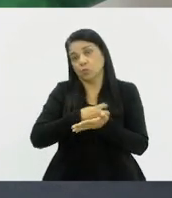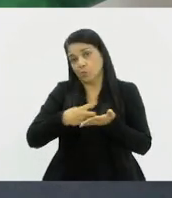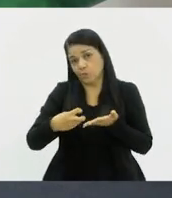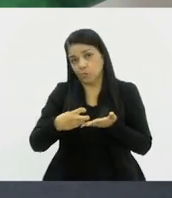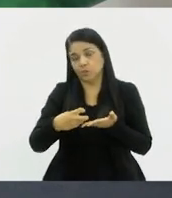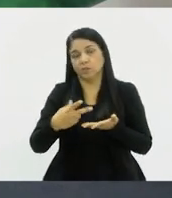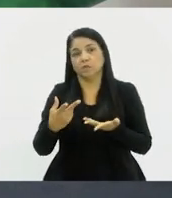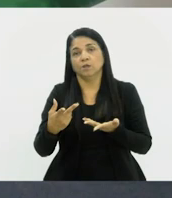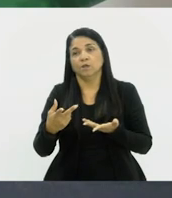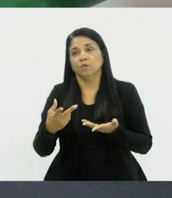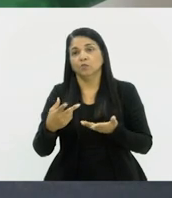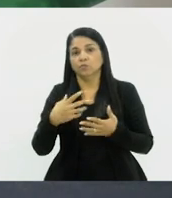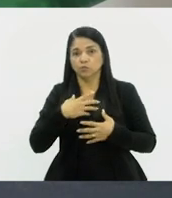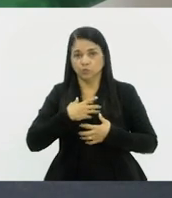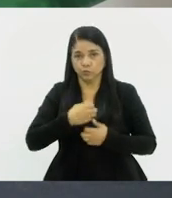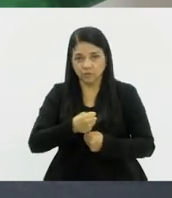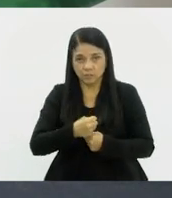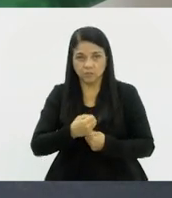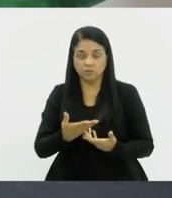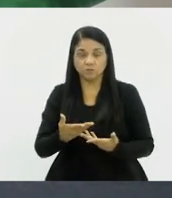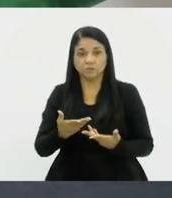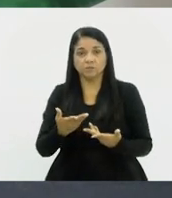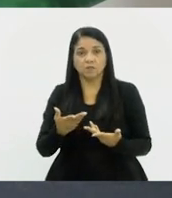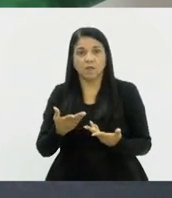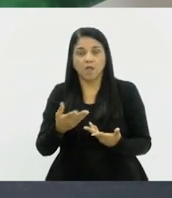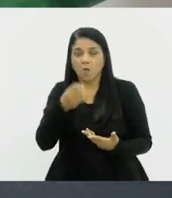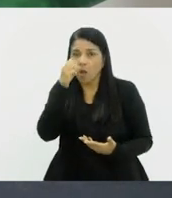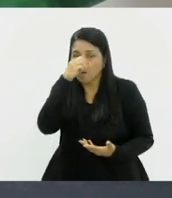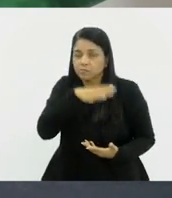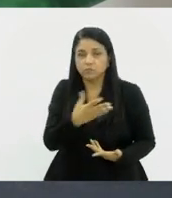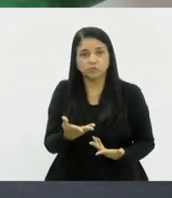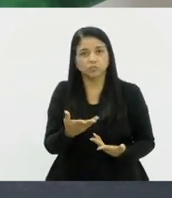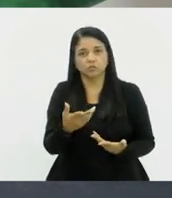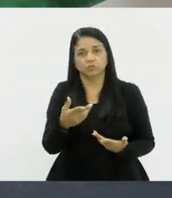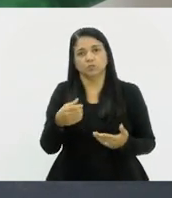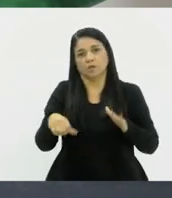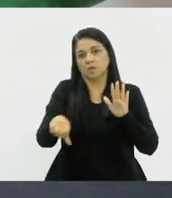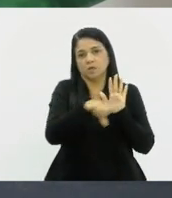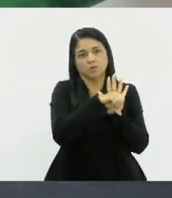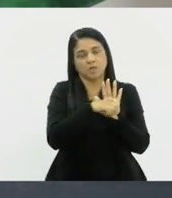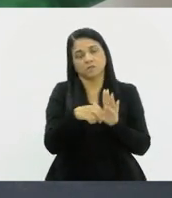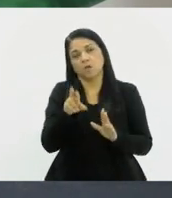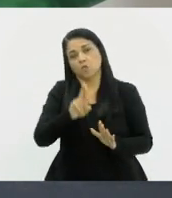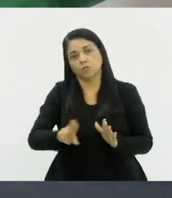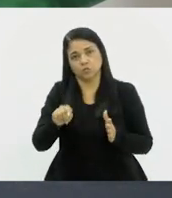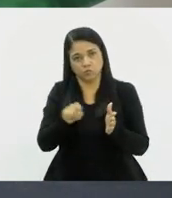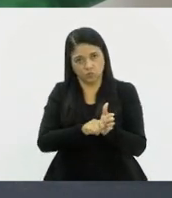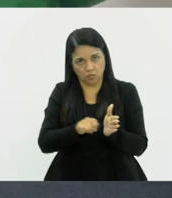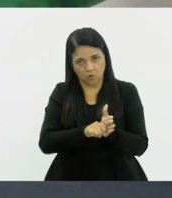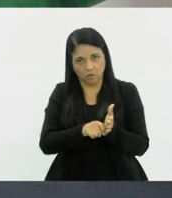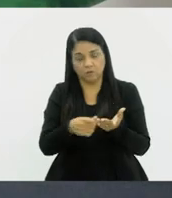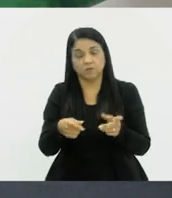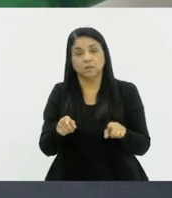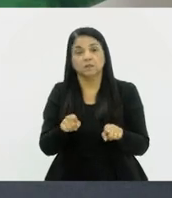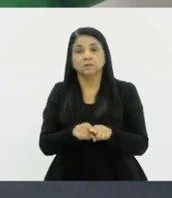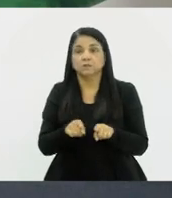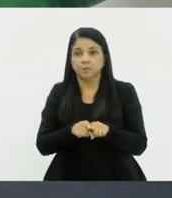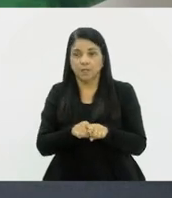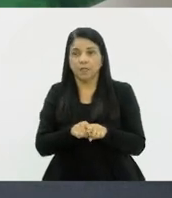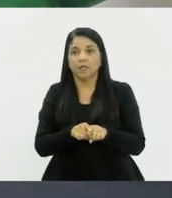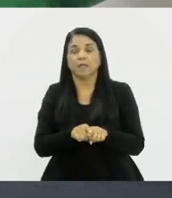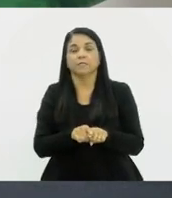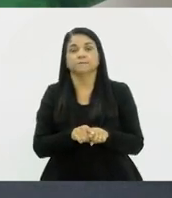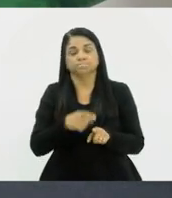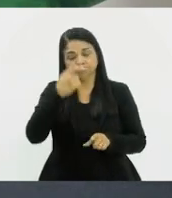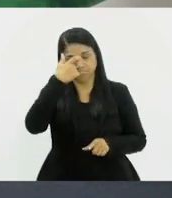ponto de vista jurídico é um absurdo criminalizar o usuário né Eh poderia também eh sobre